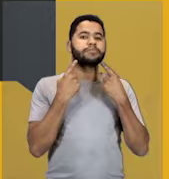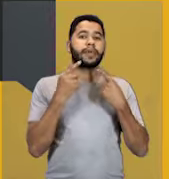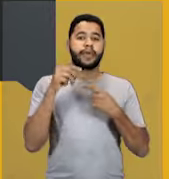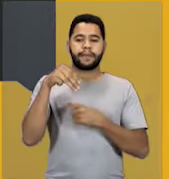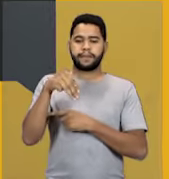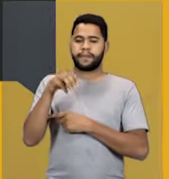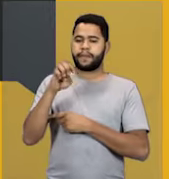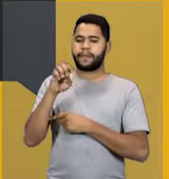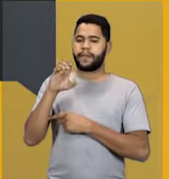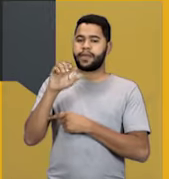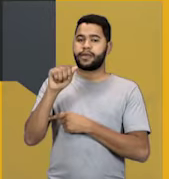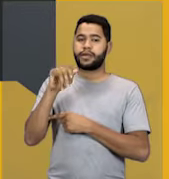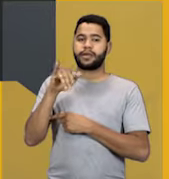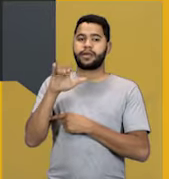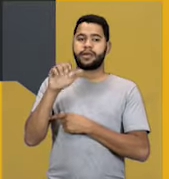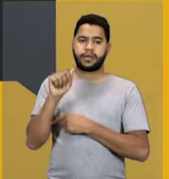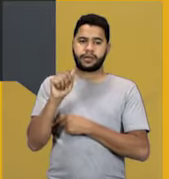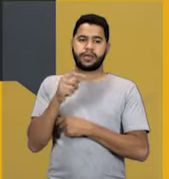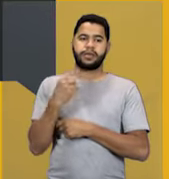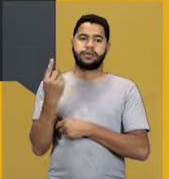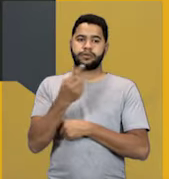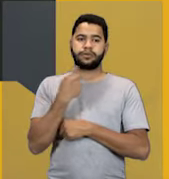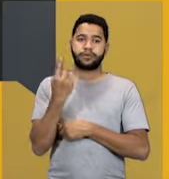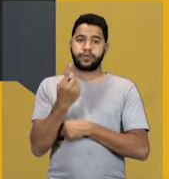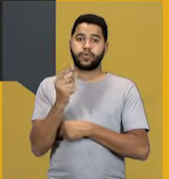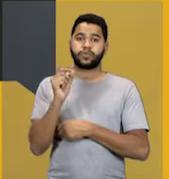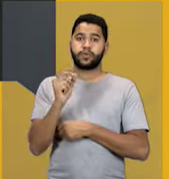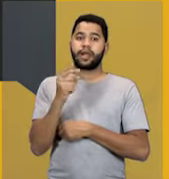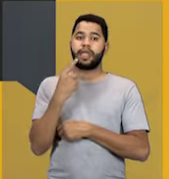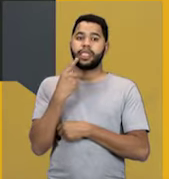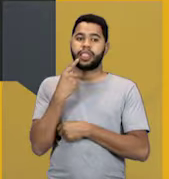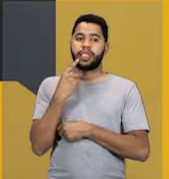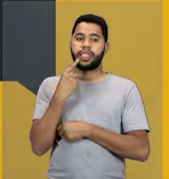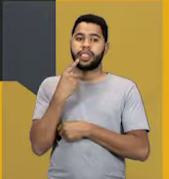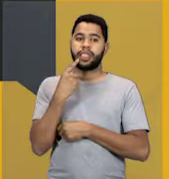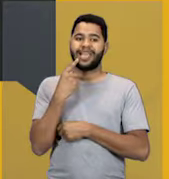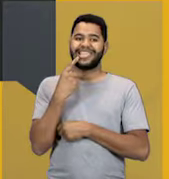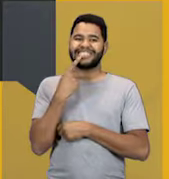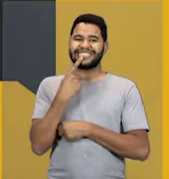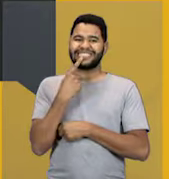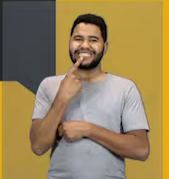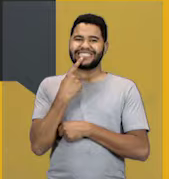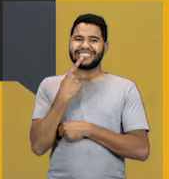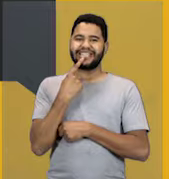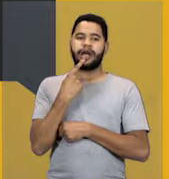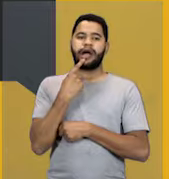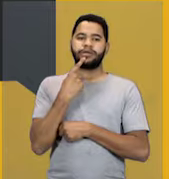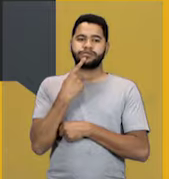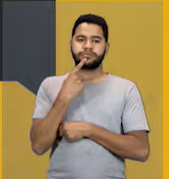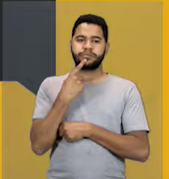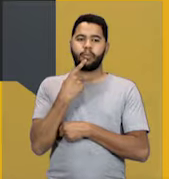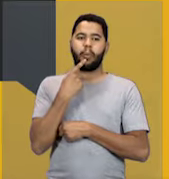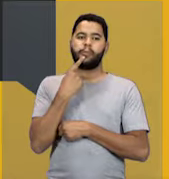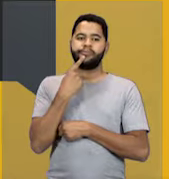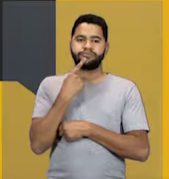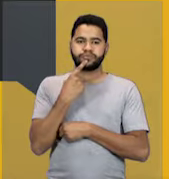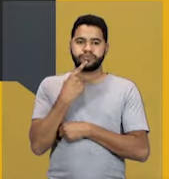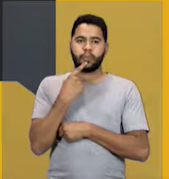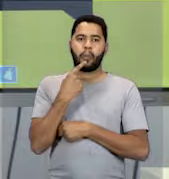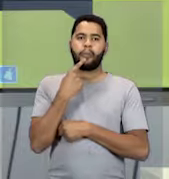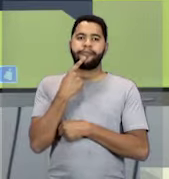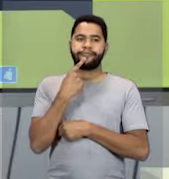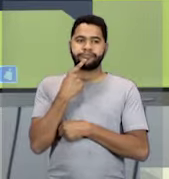mecânica, que é aquilo que a gente faz com a nossa língua e com os nossos dentes. A língua